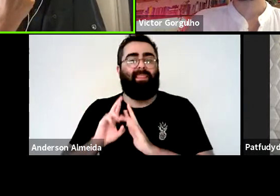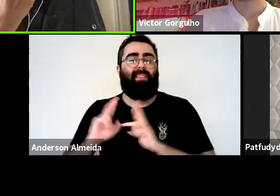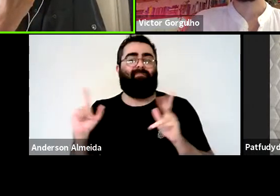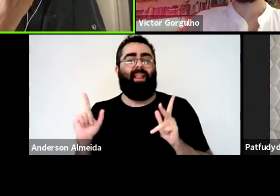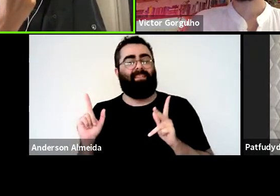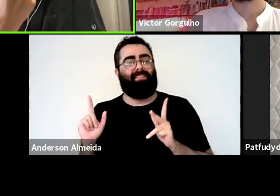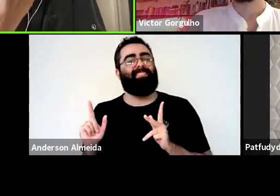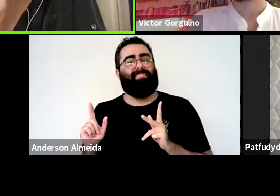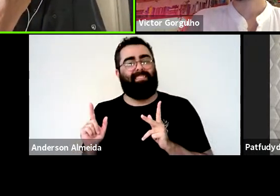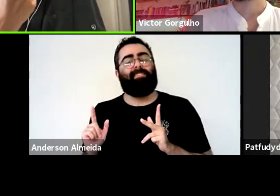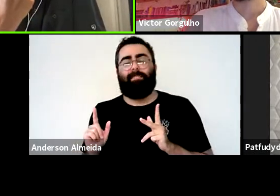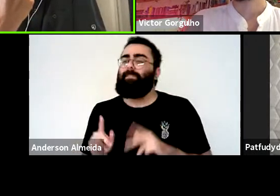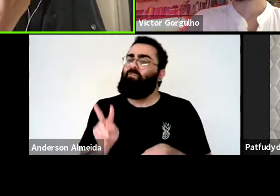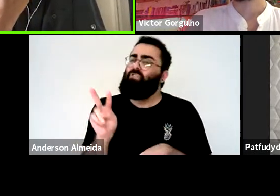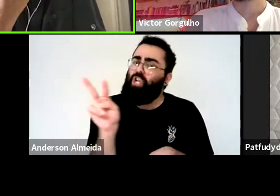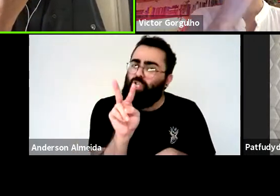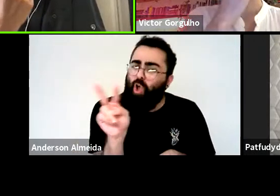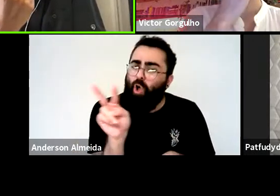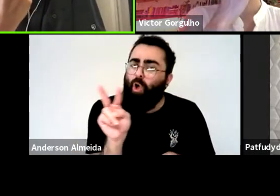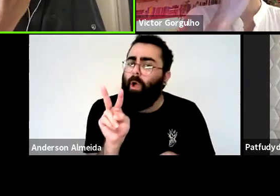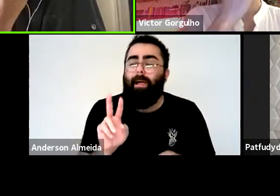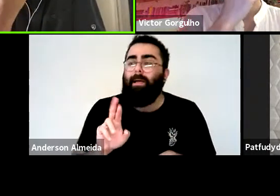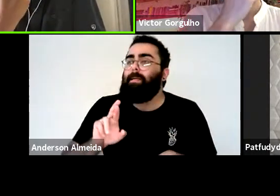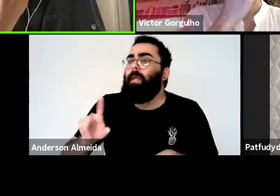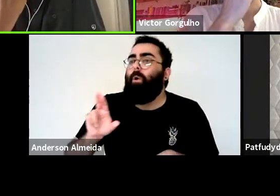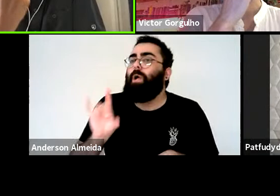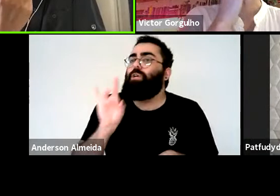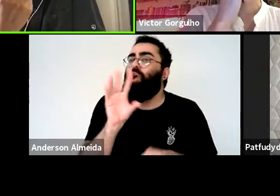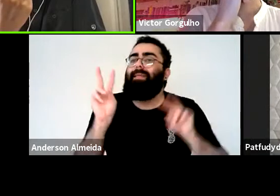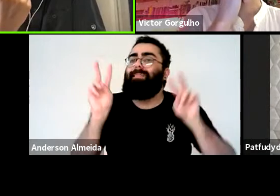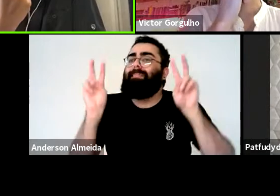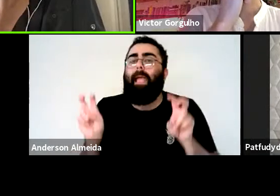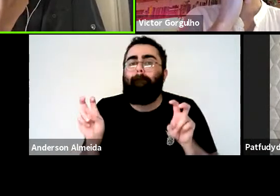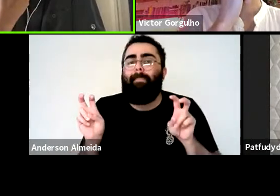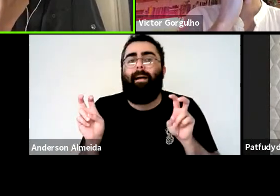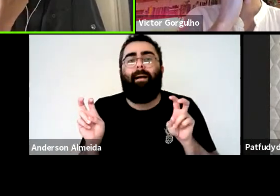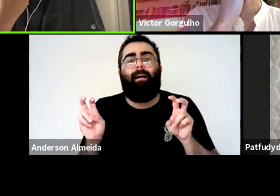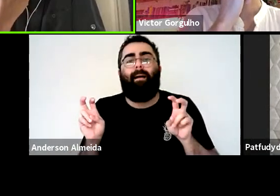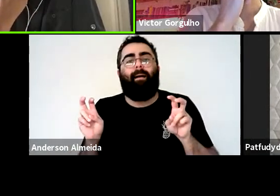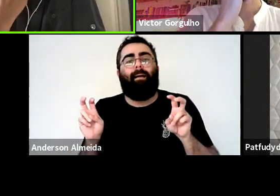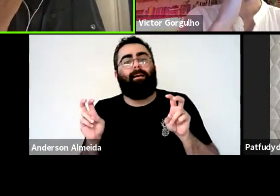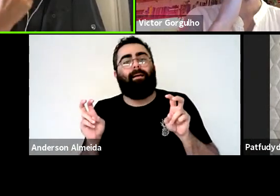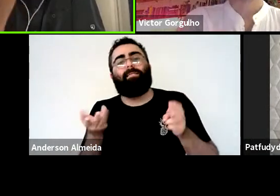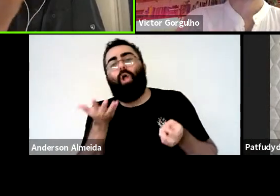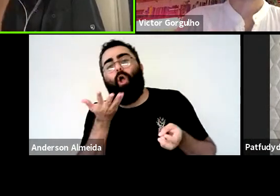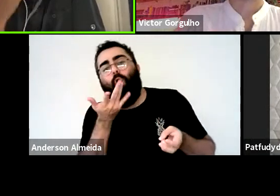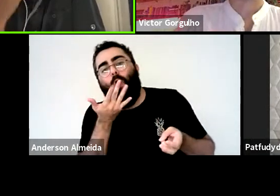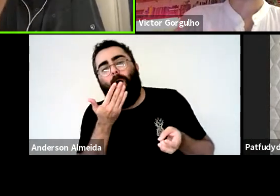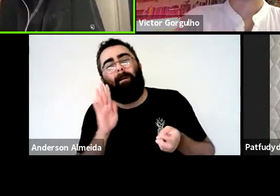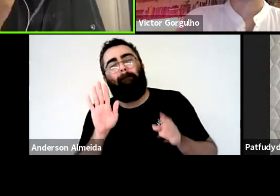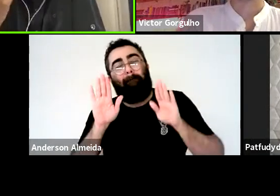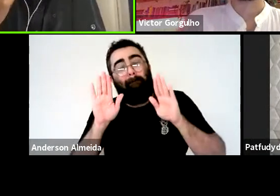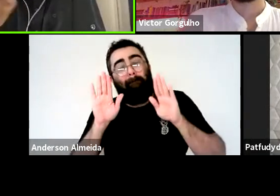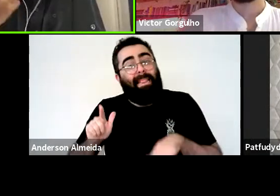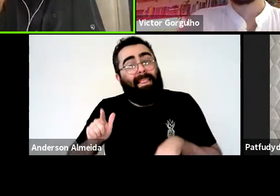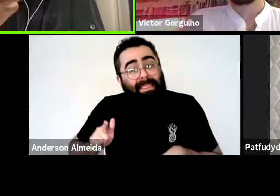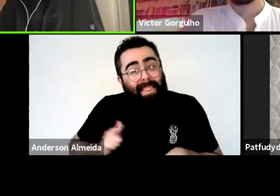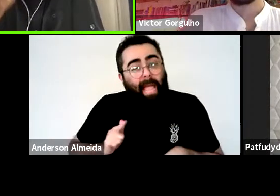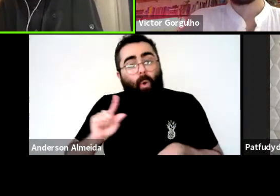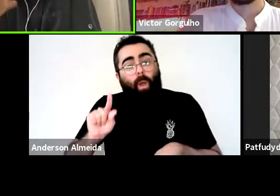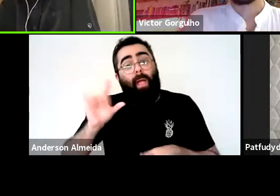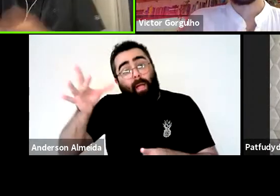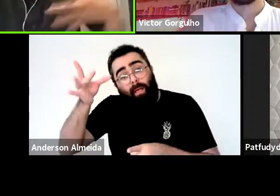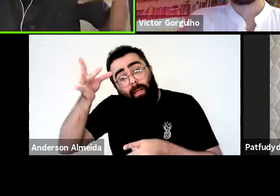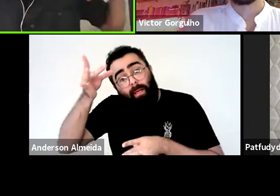você transforma não apenas aquela galeria numa espécie de corpo, existe uma espécie de zoomorfização da galeria por